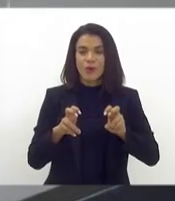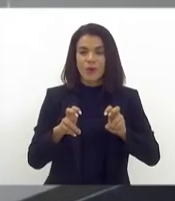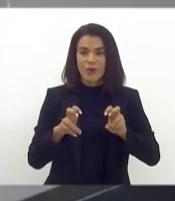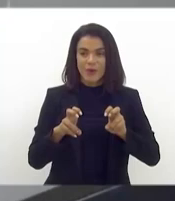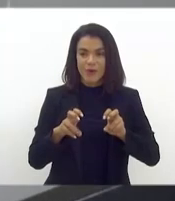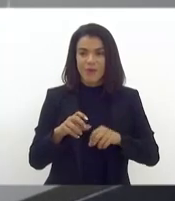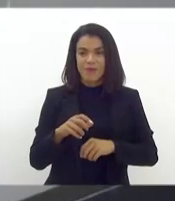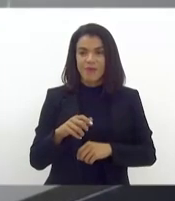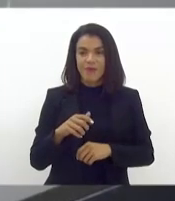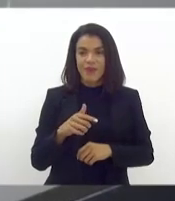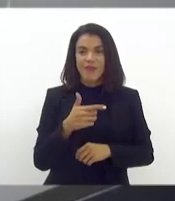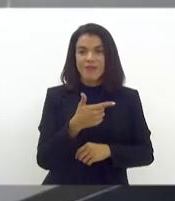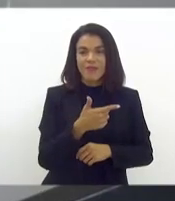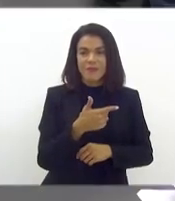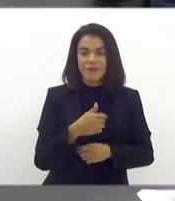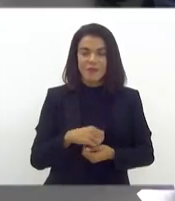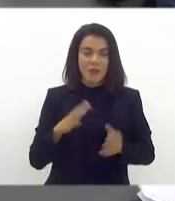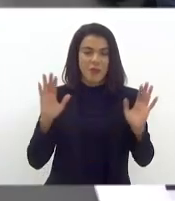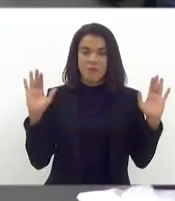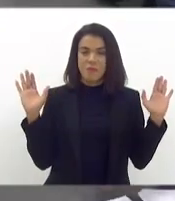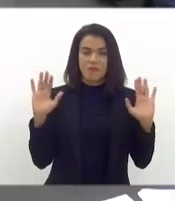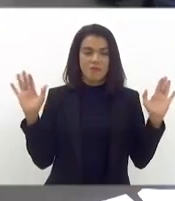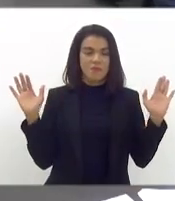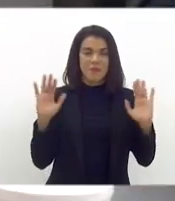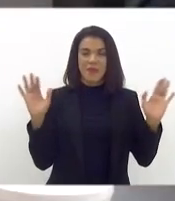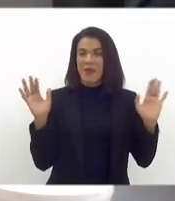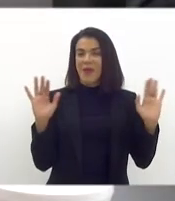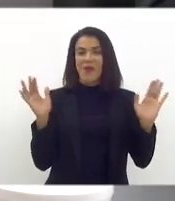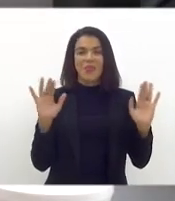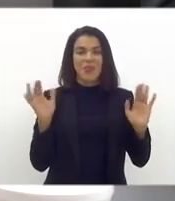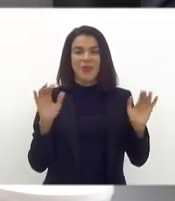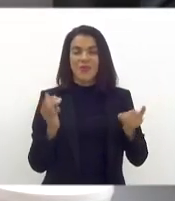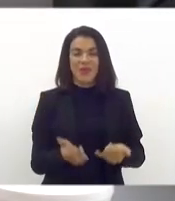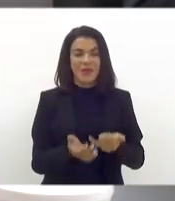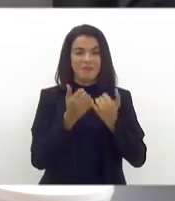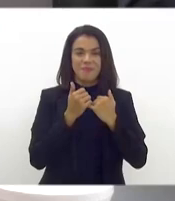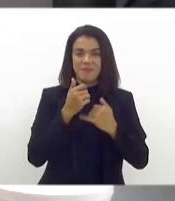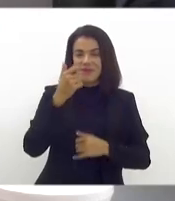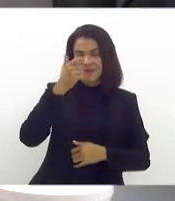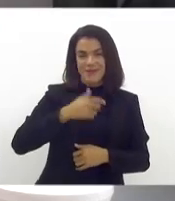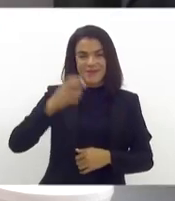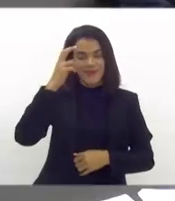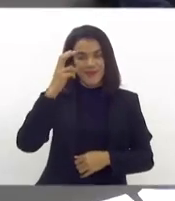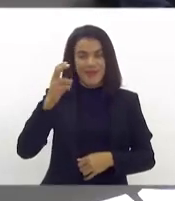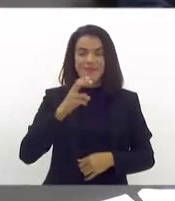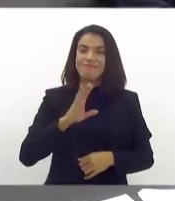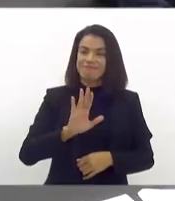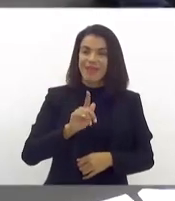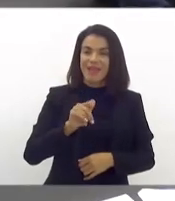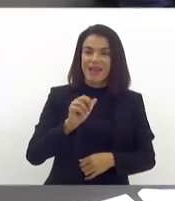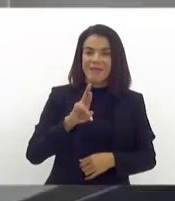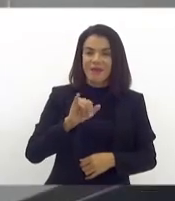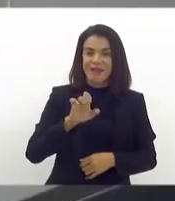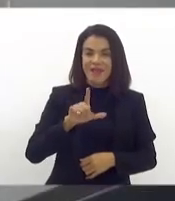24 da pauta. PL. Eu não tenho cabedal cultural para ser curador. Mas Gabriela tem.